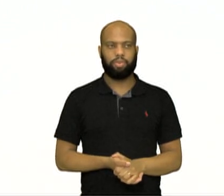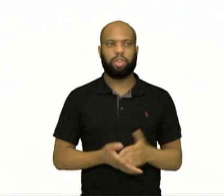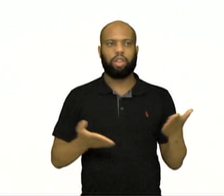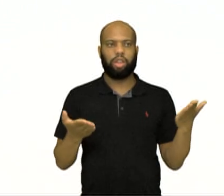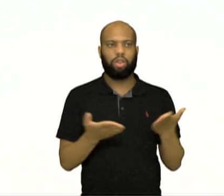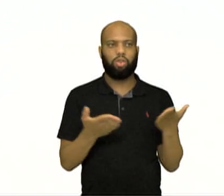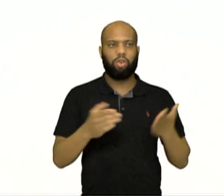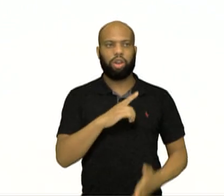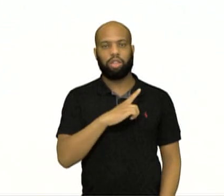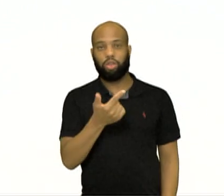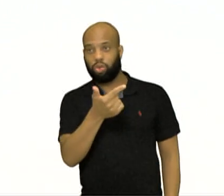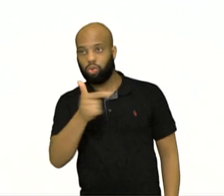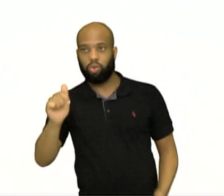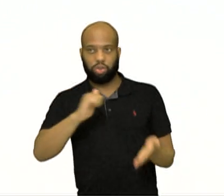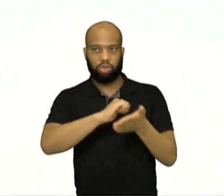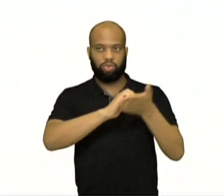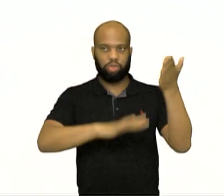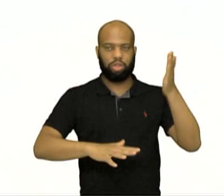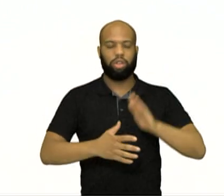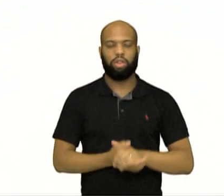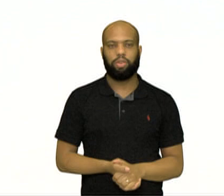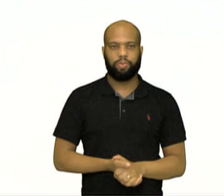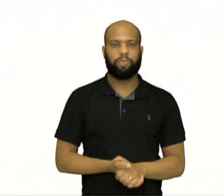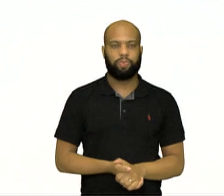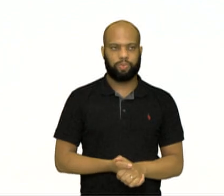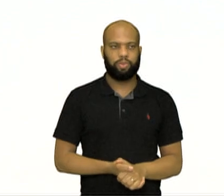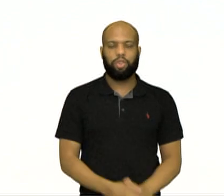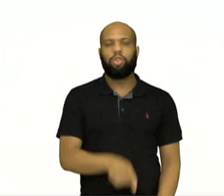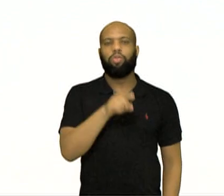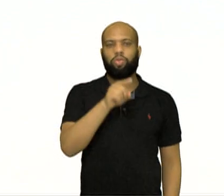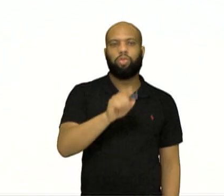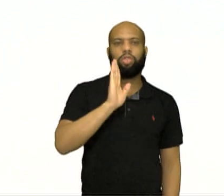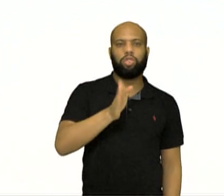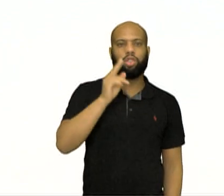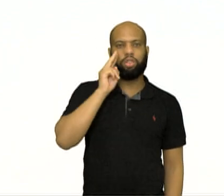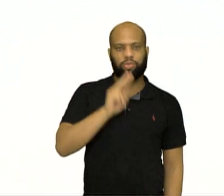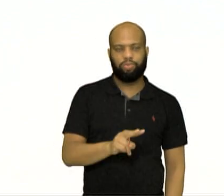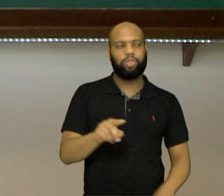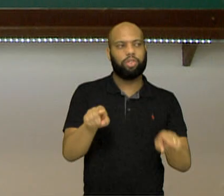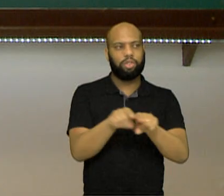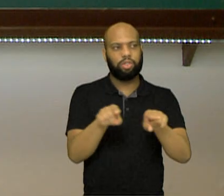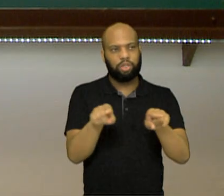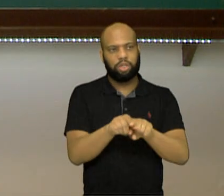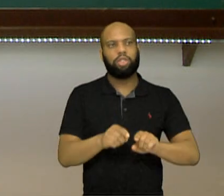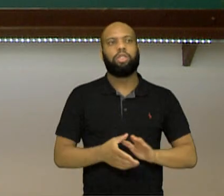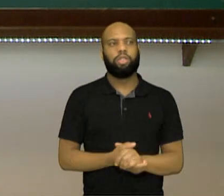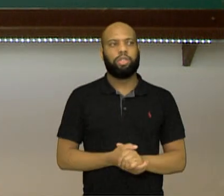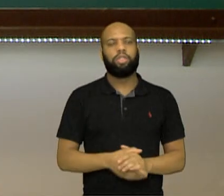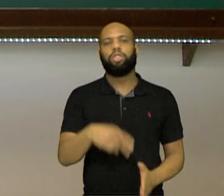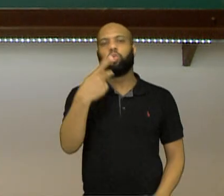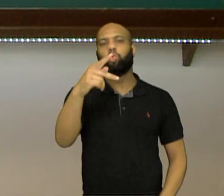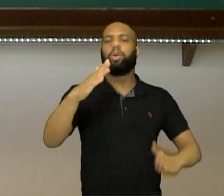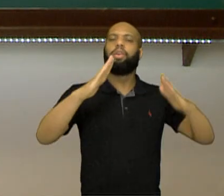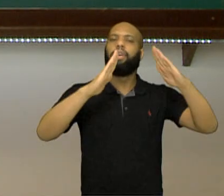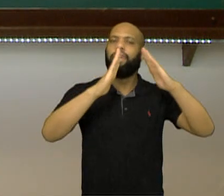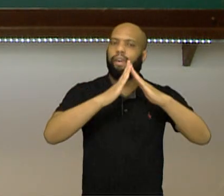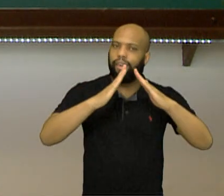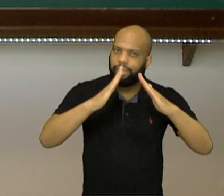Agora vamos fazer mais uma atividade, né? Você já deve ter visto na sua